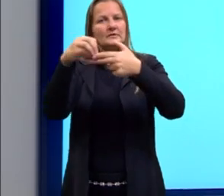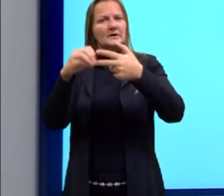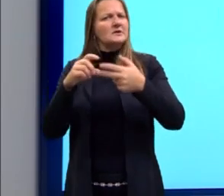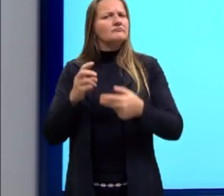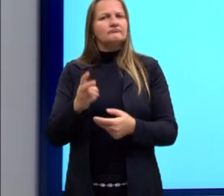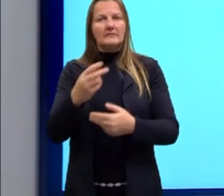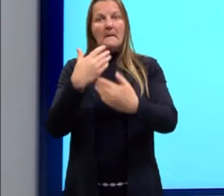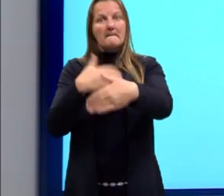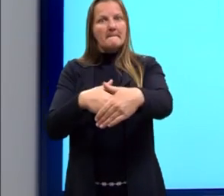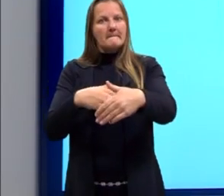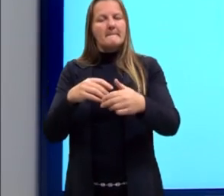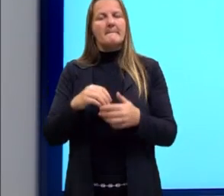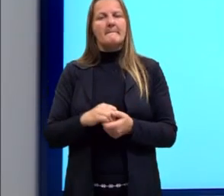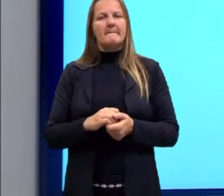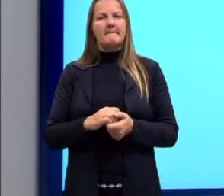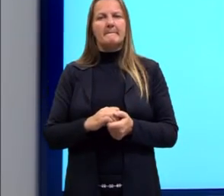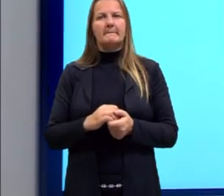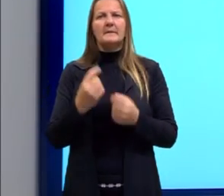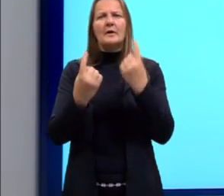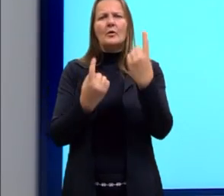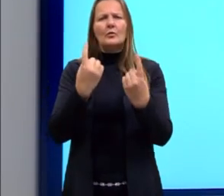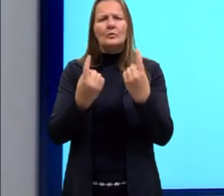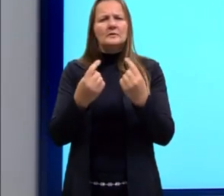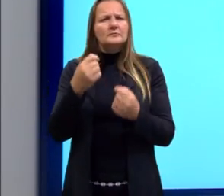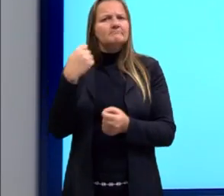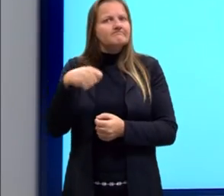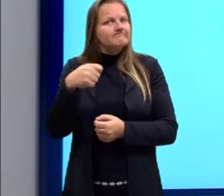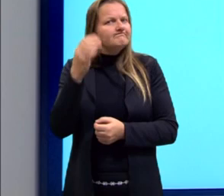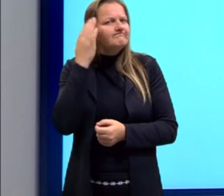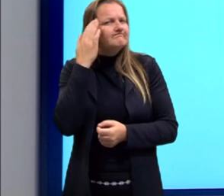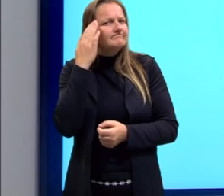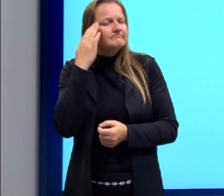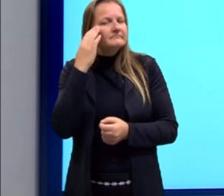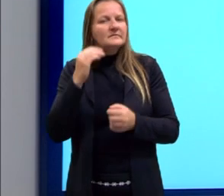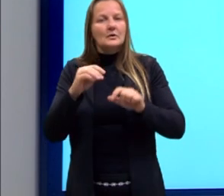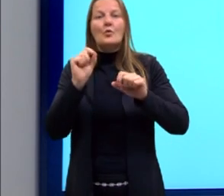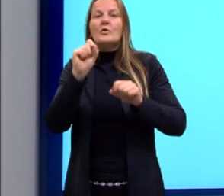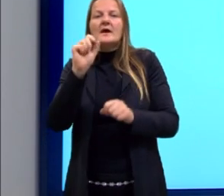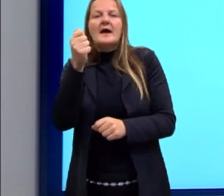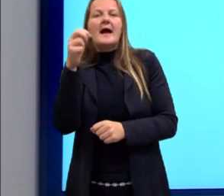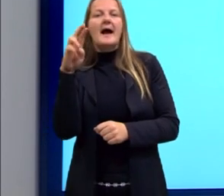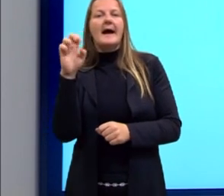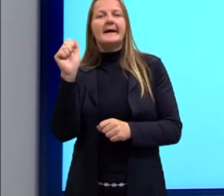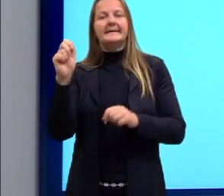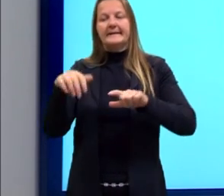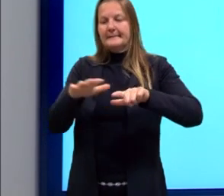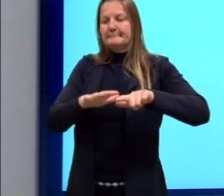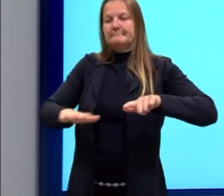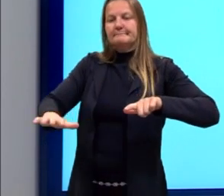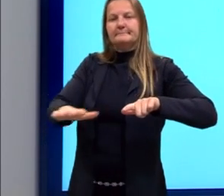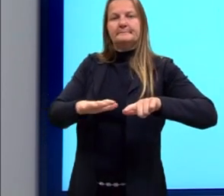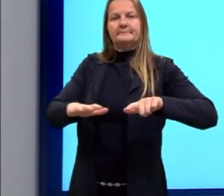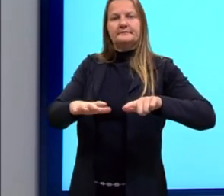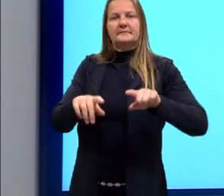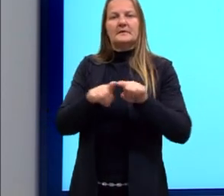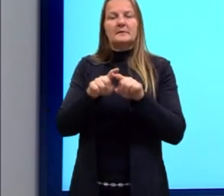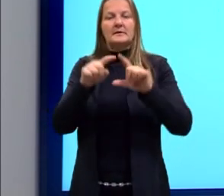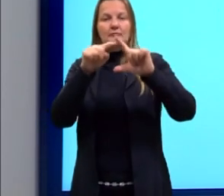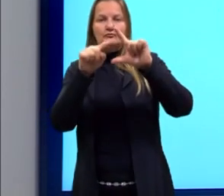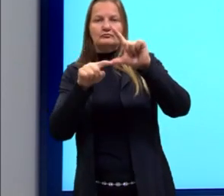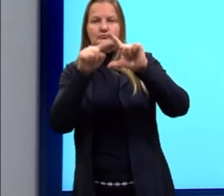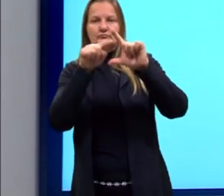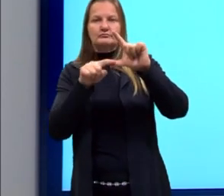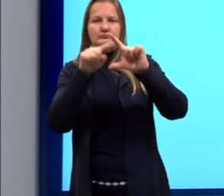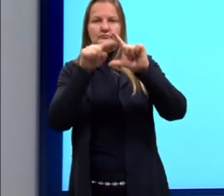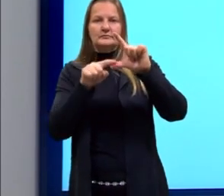como recorrência de questões que exigem o conceito de área ou até mesmo noções básicas de ângulos